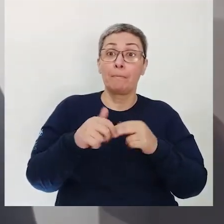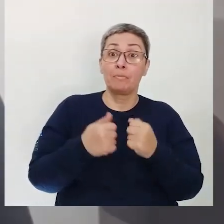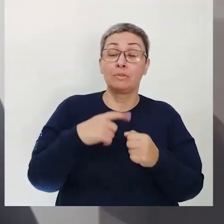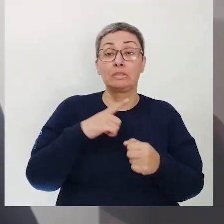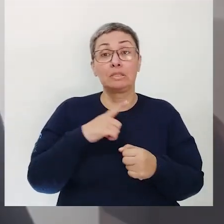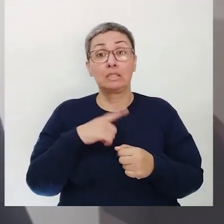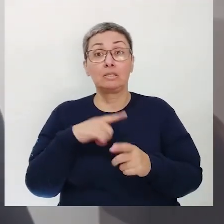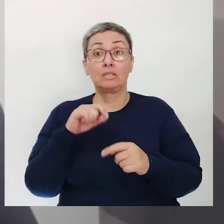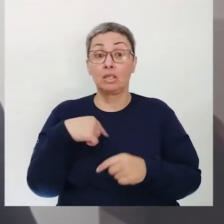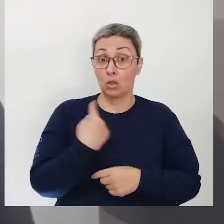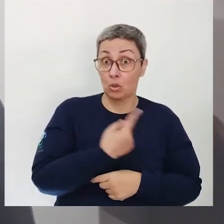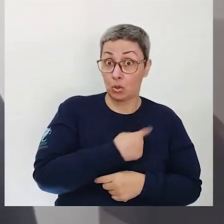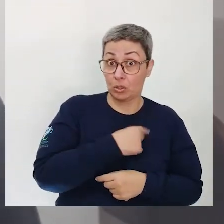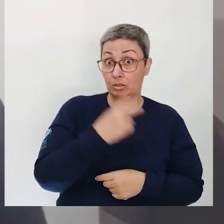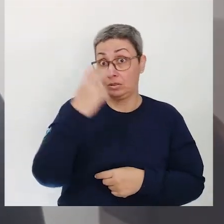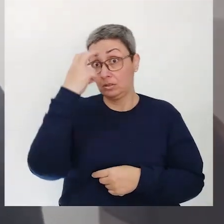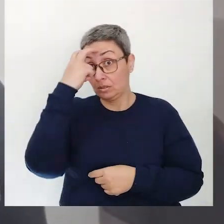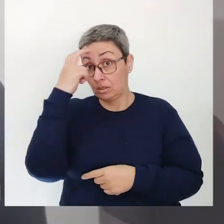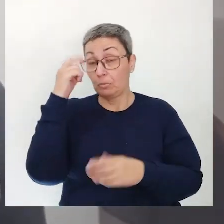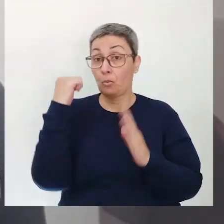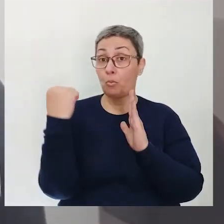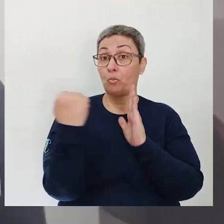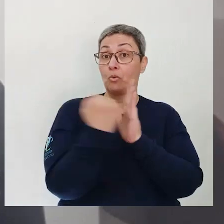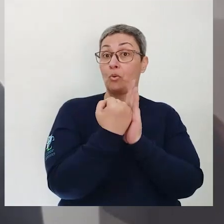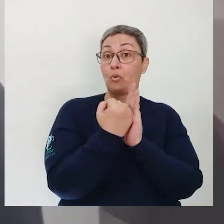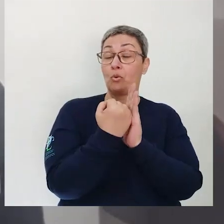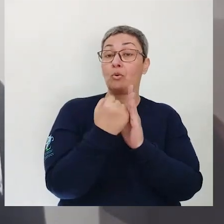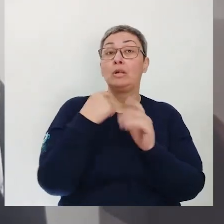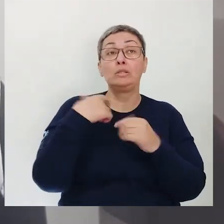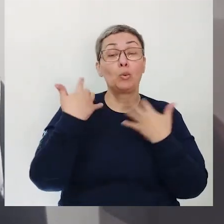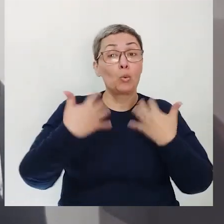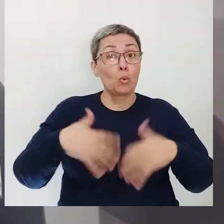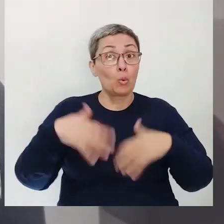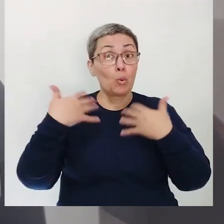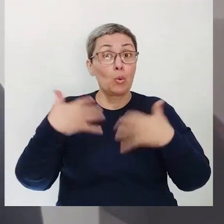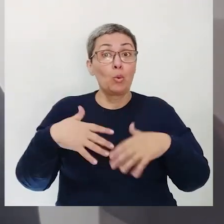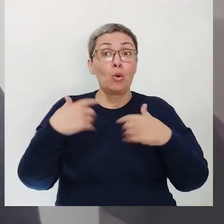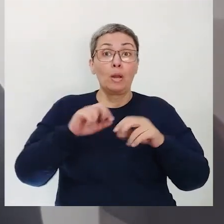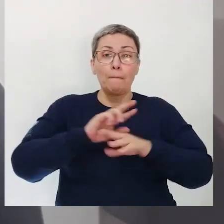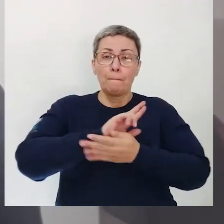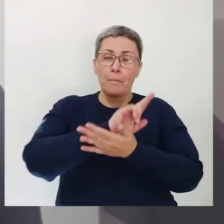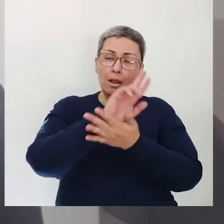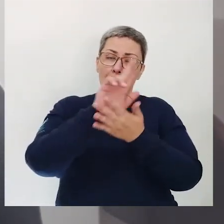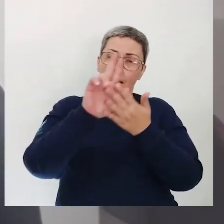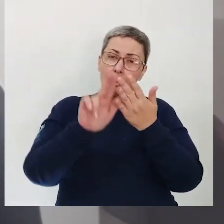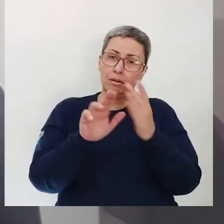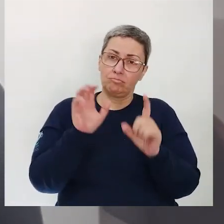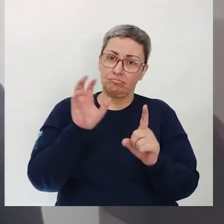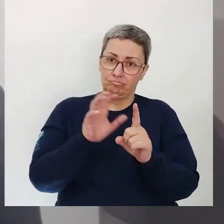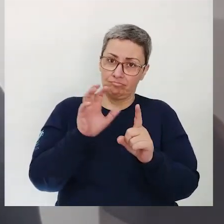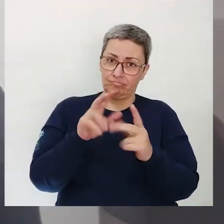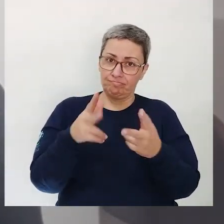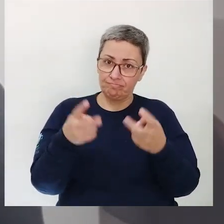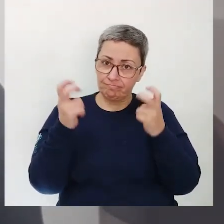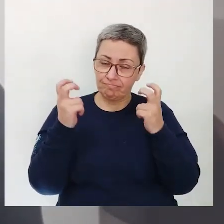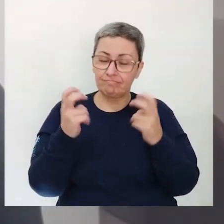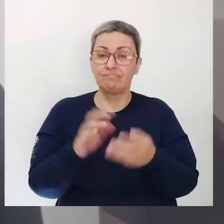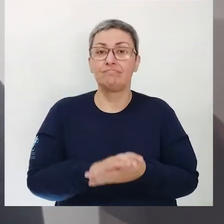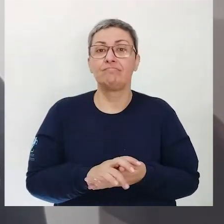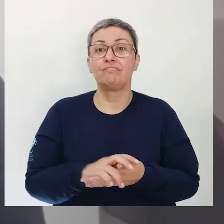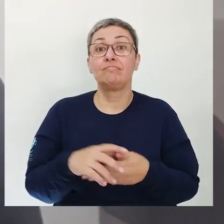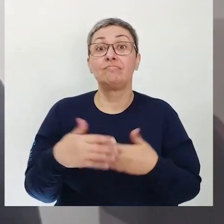Assim, nós temos a nossa cultura marcada por uma grande diversidade.